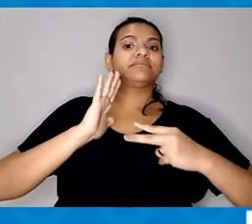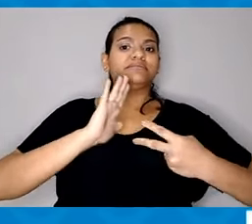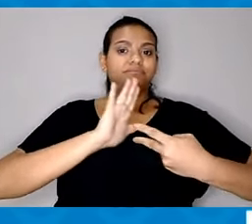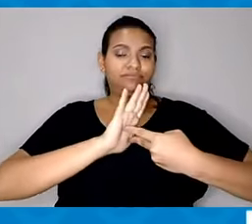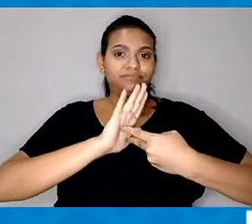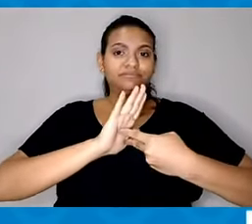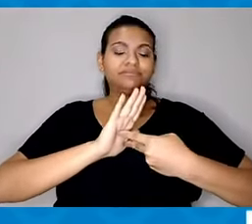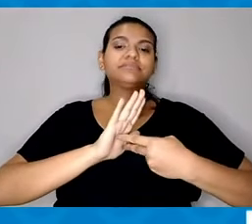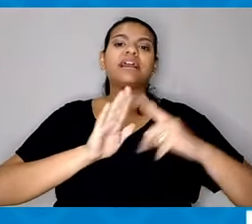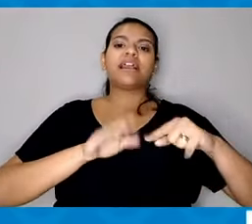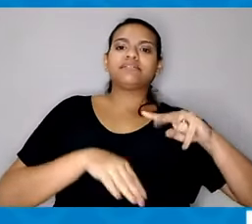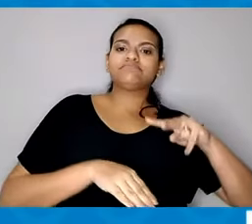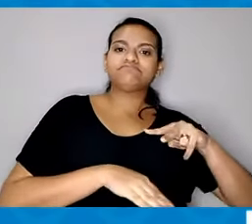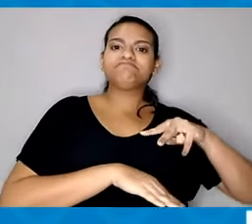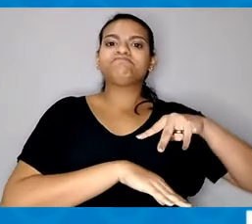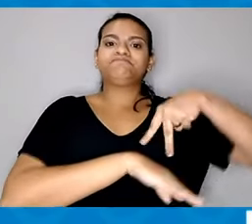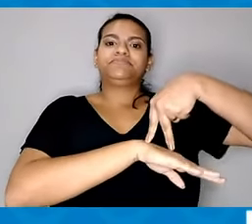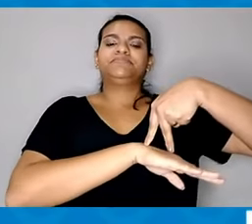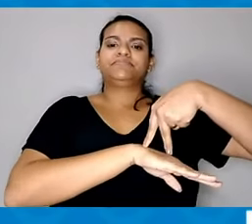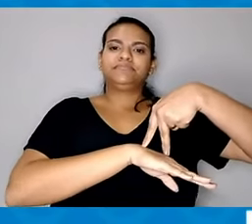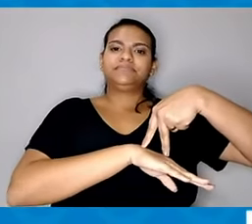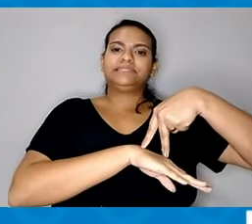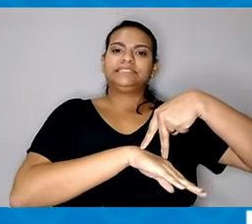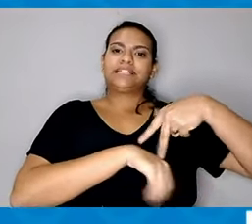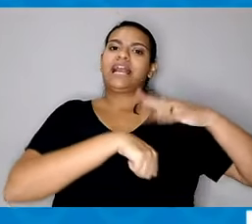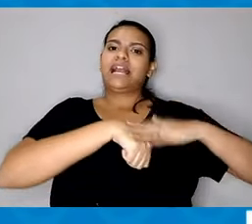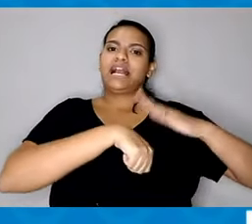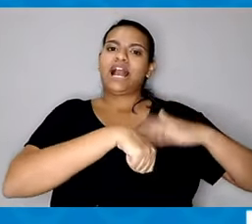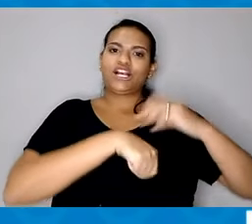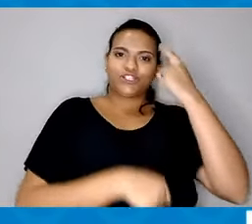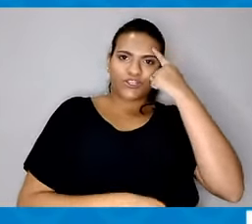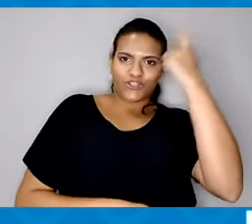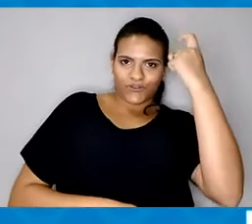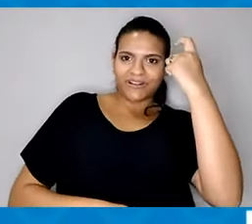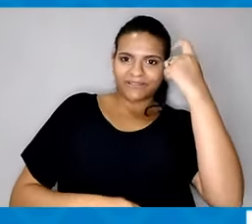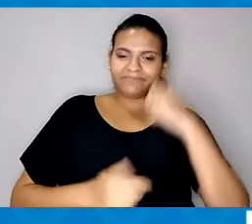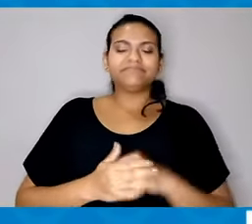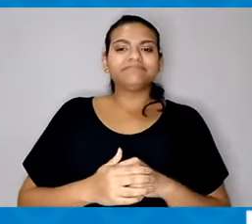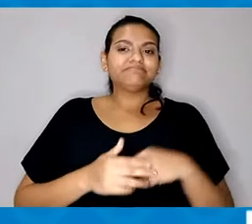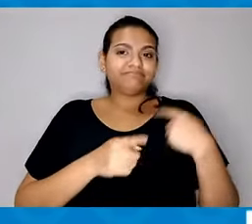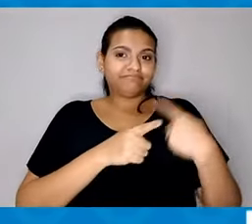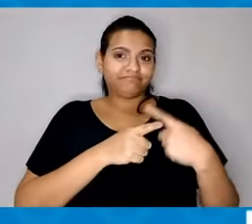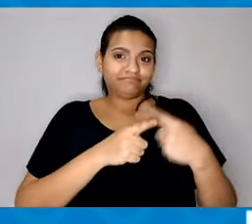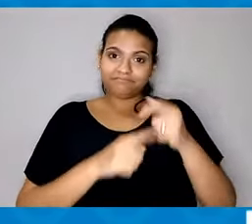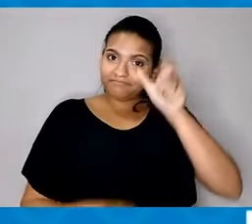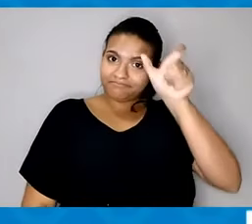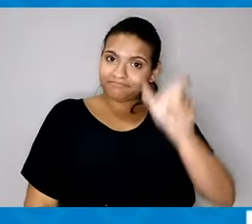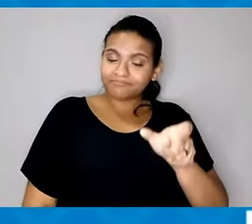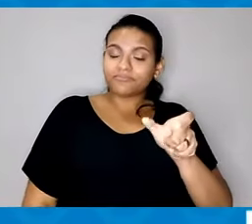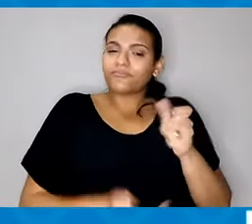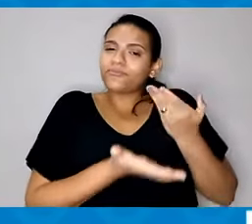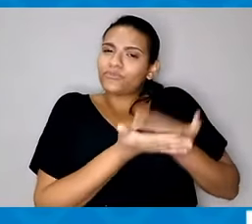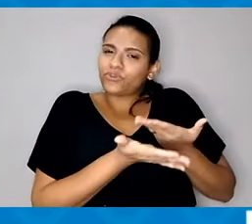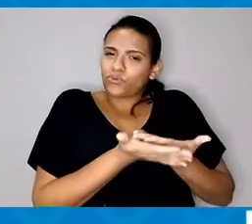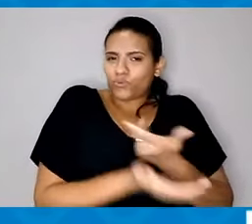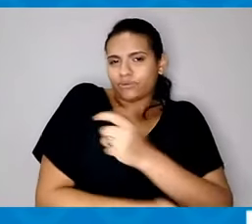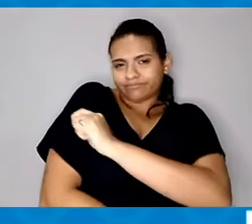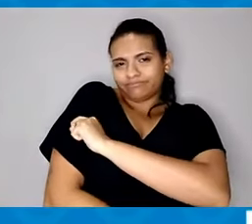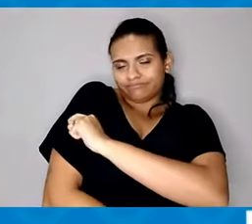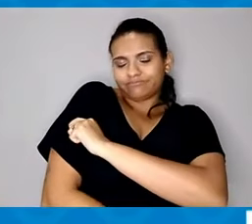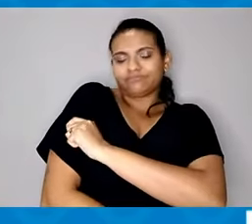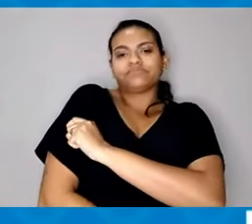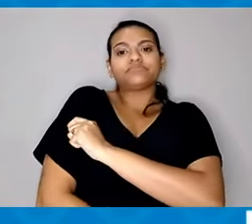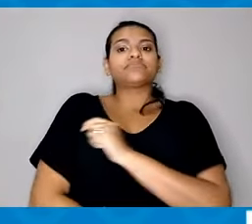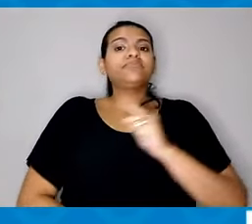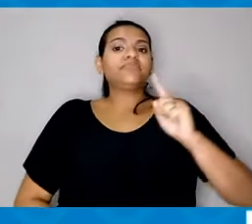Então, na medida em que esse estudante ele se torna autor de algo, né? Ele ganha protagonismo sobre essa coisa,